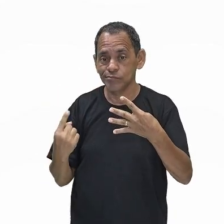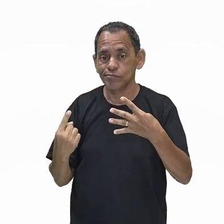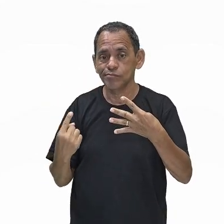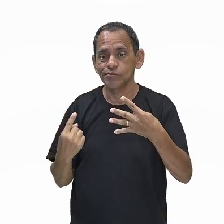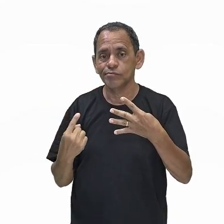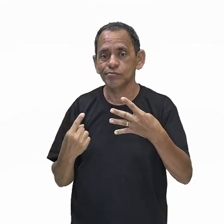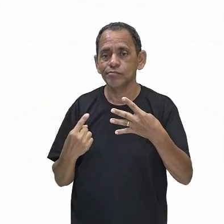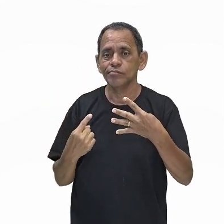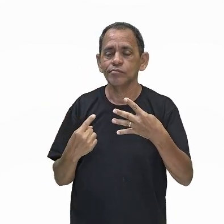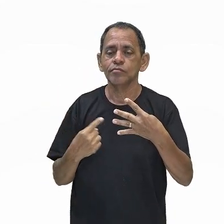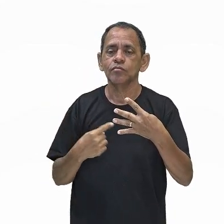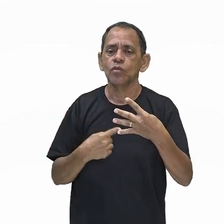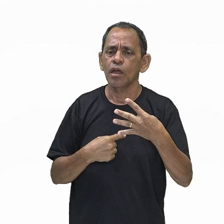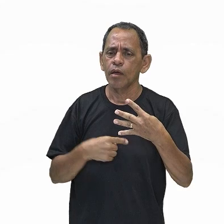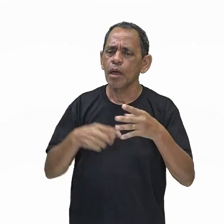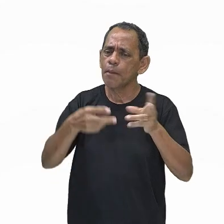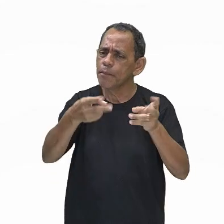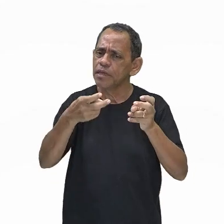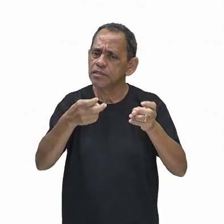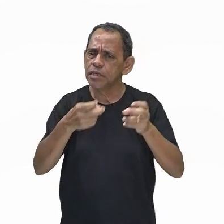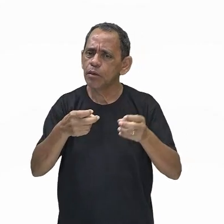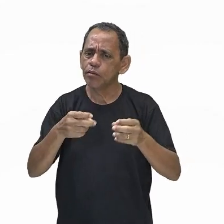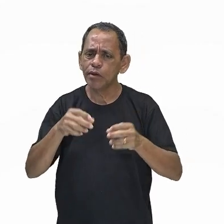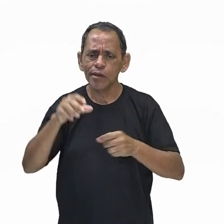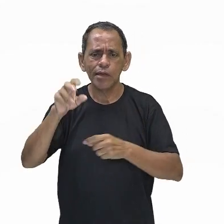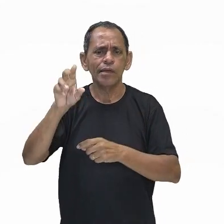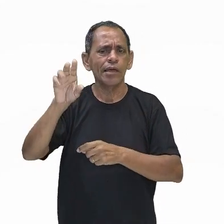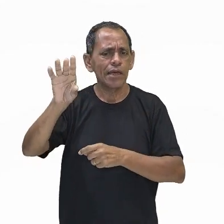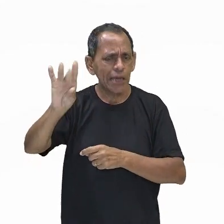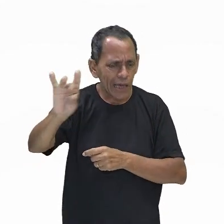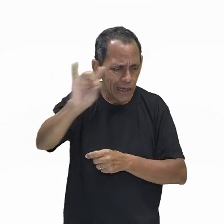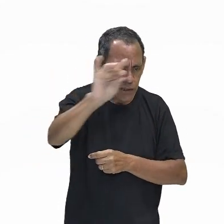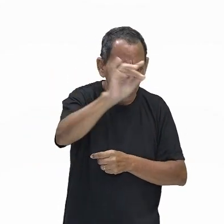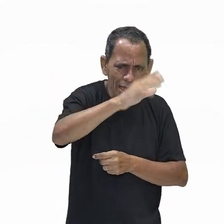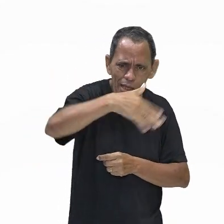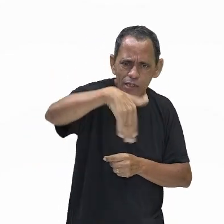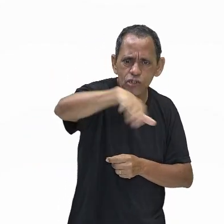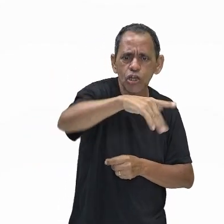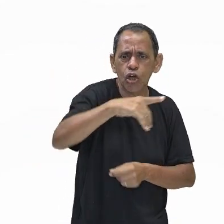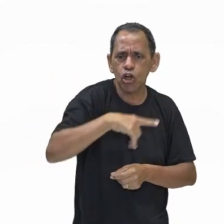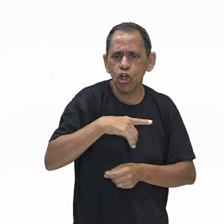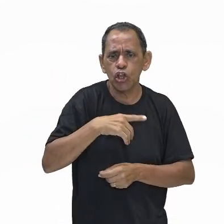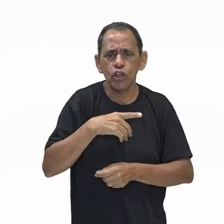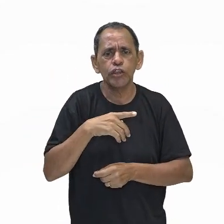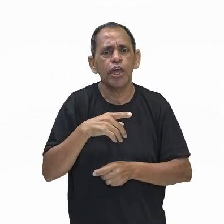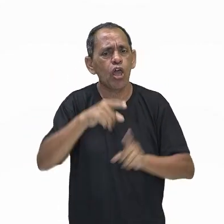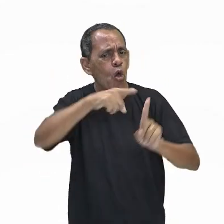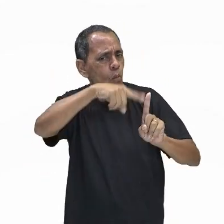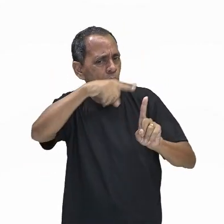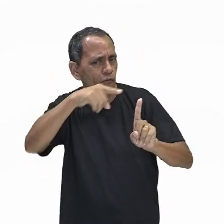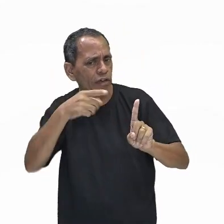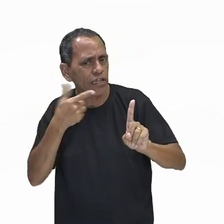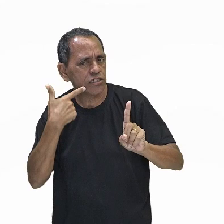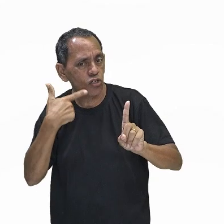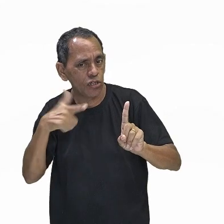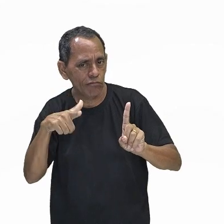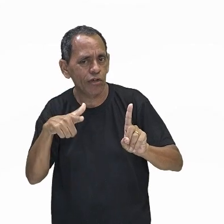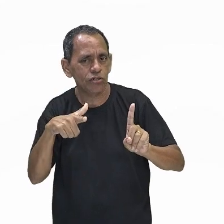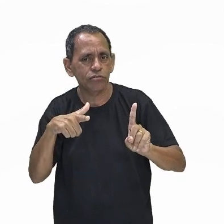laranja do cravo. Então, percebo que cada região vai ter um jeito de falar. Aí nós temos a variação histórica, também chamada